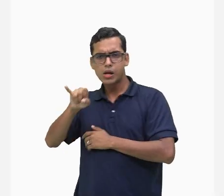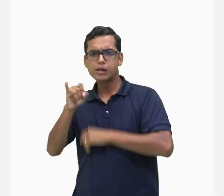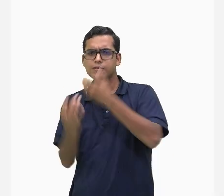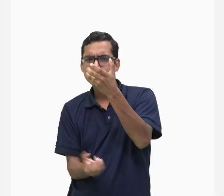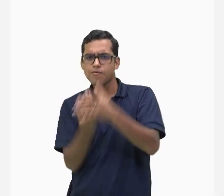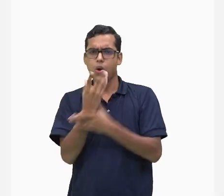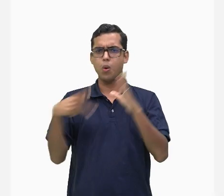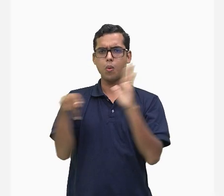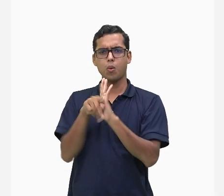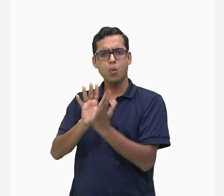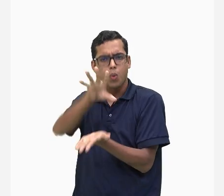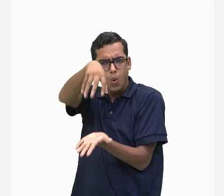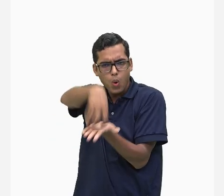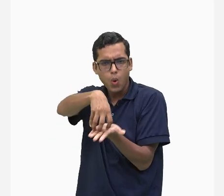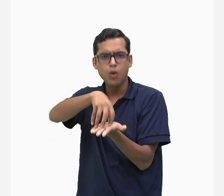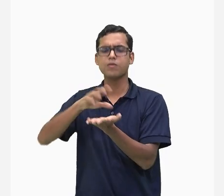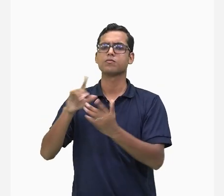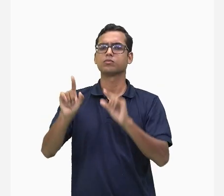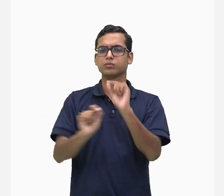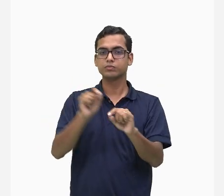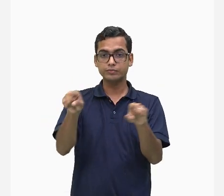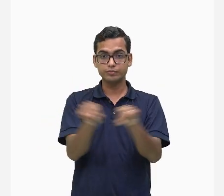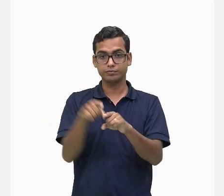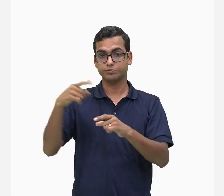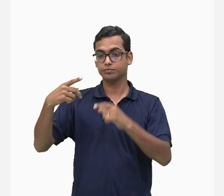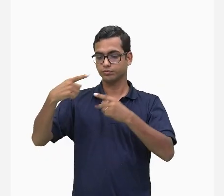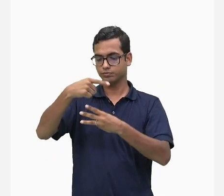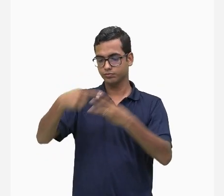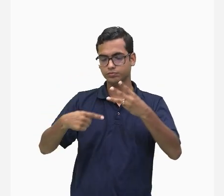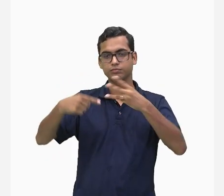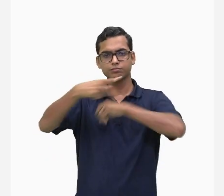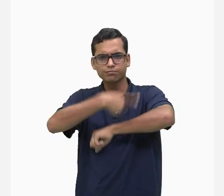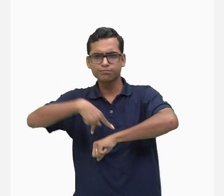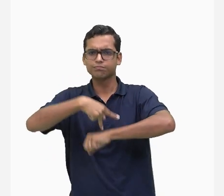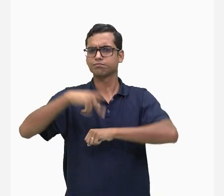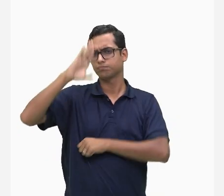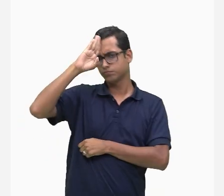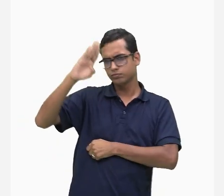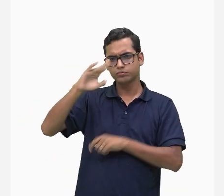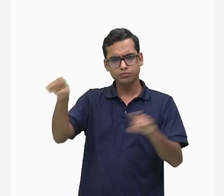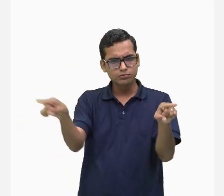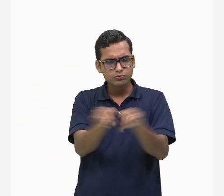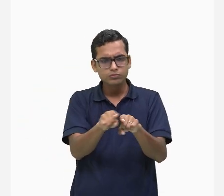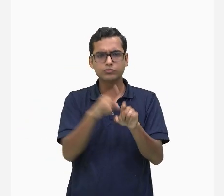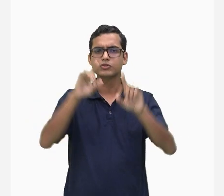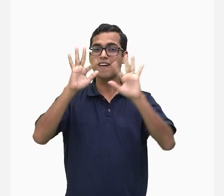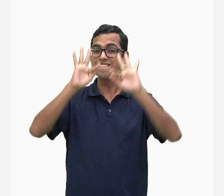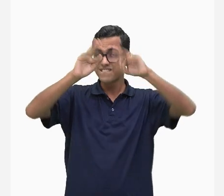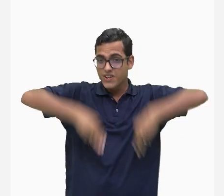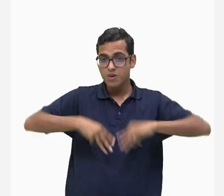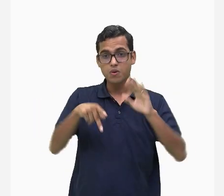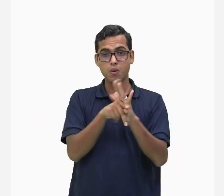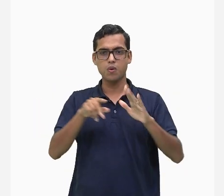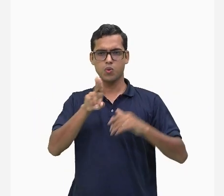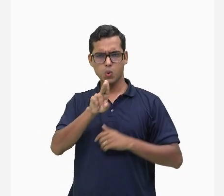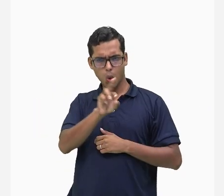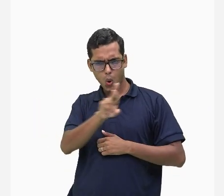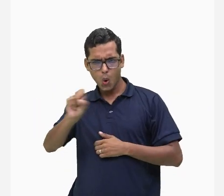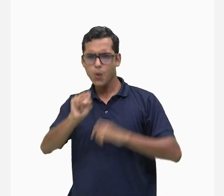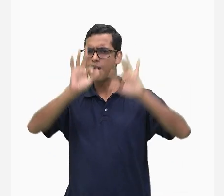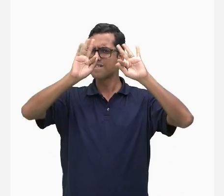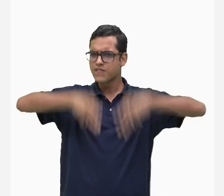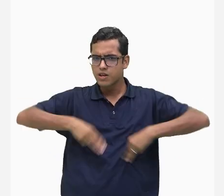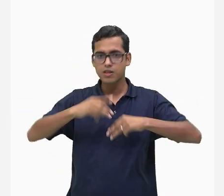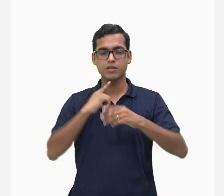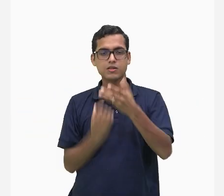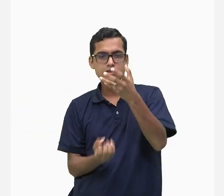gente observa que 3 repúblicas mais importantes, né, com o fim lá, com a extinção da União